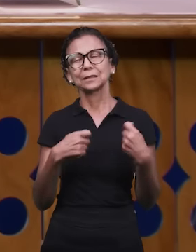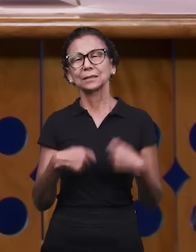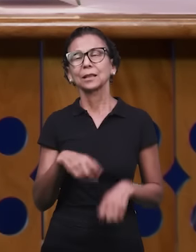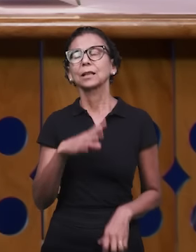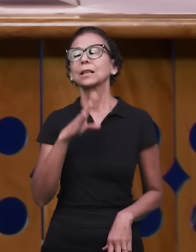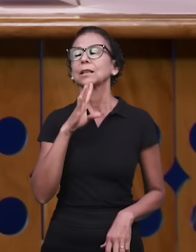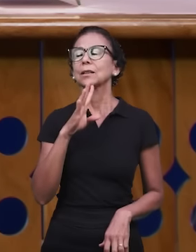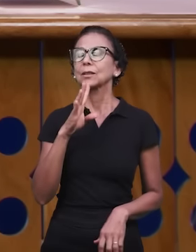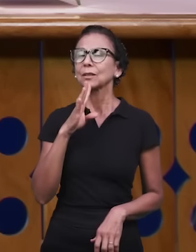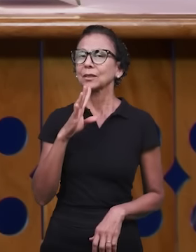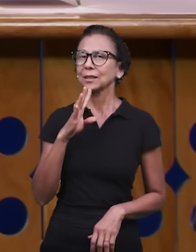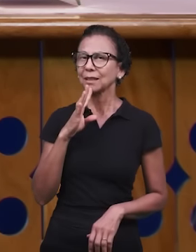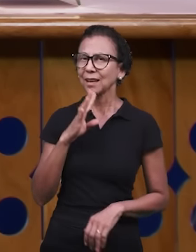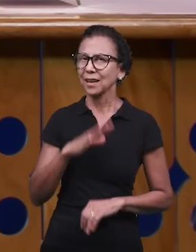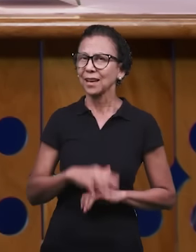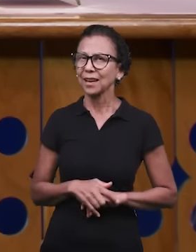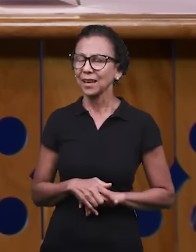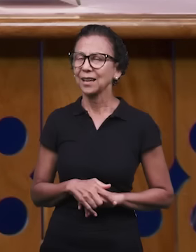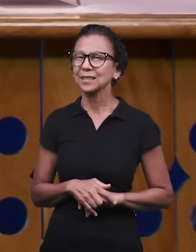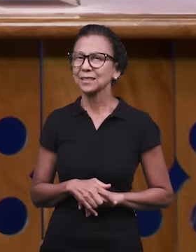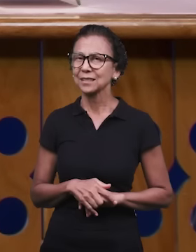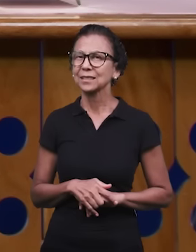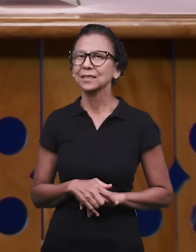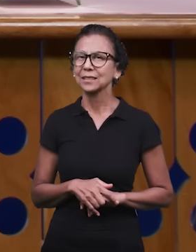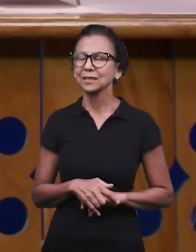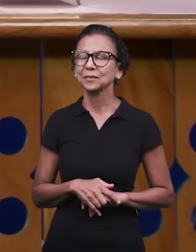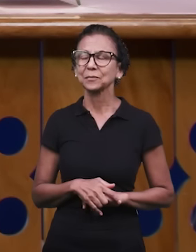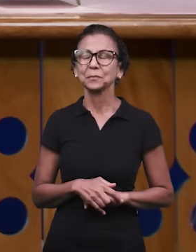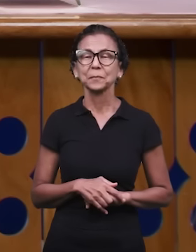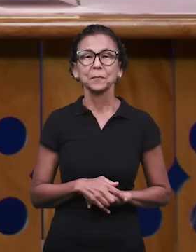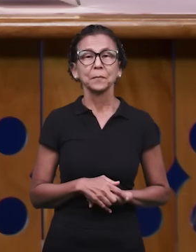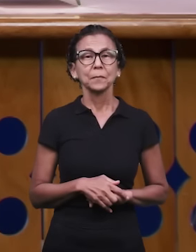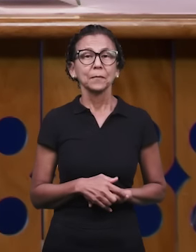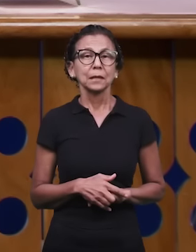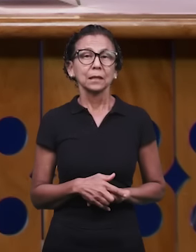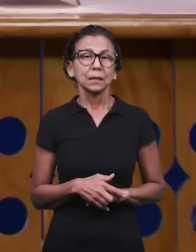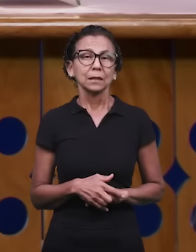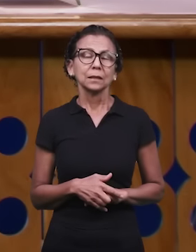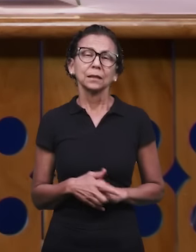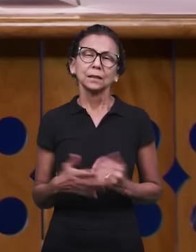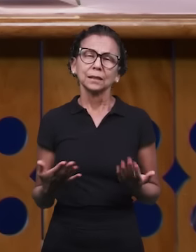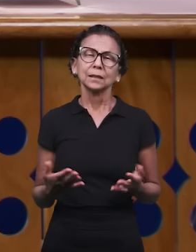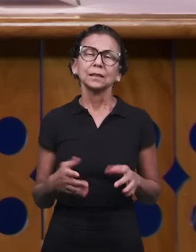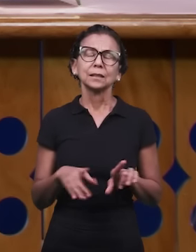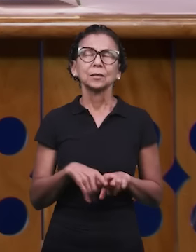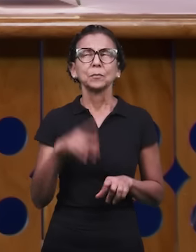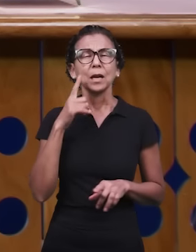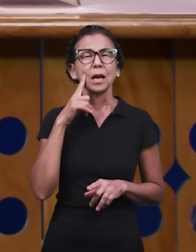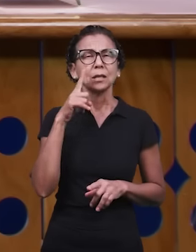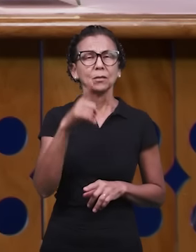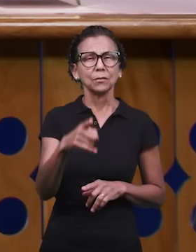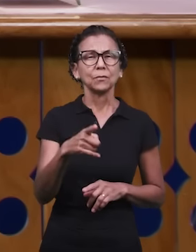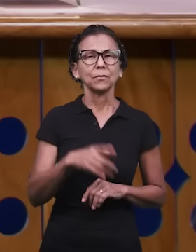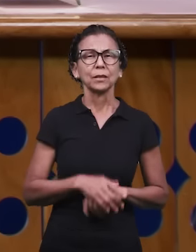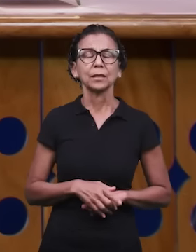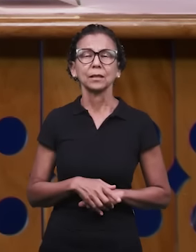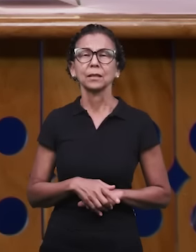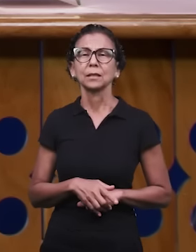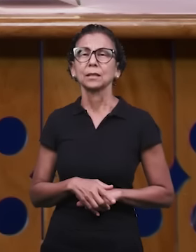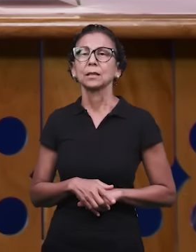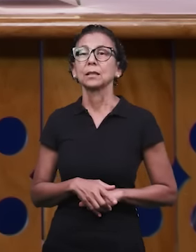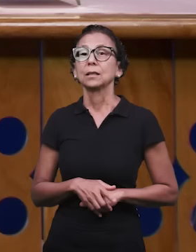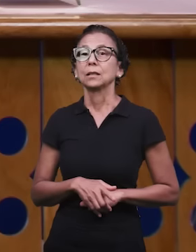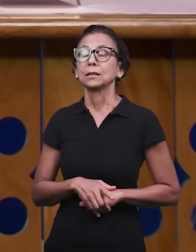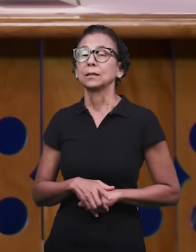ali para ouvir a sua necessidade, também a sua gratidão, a sua oração. E só o fato de abrir